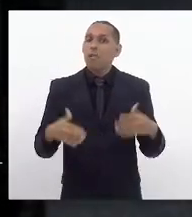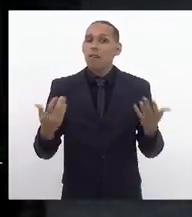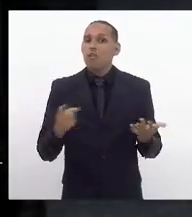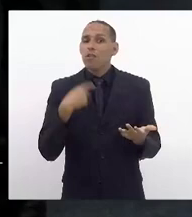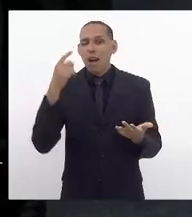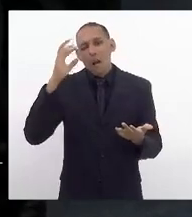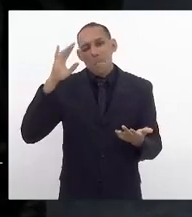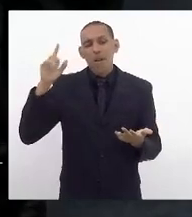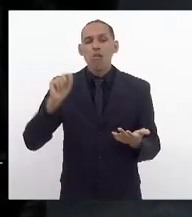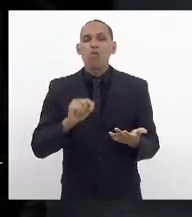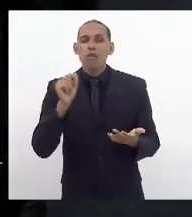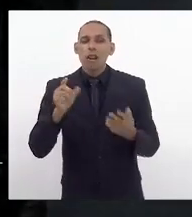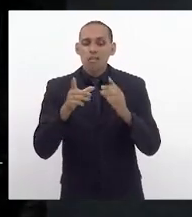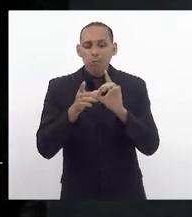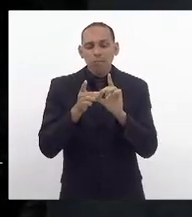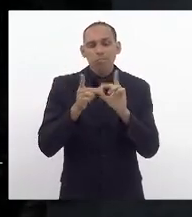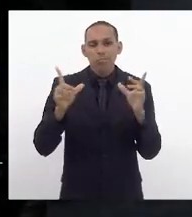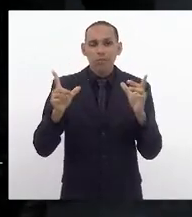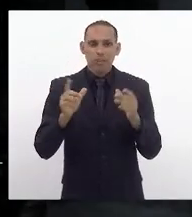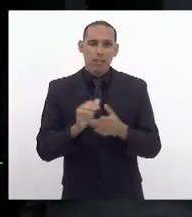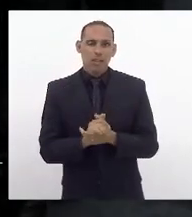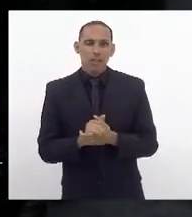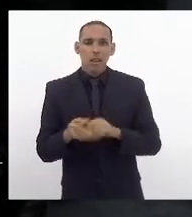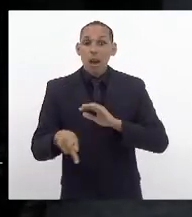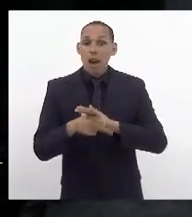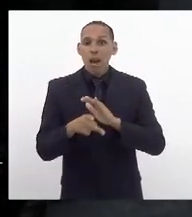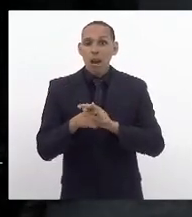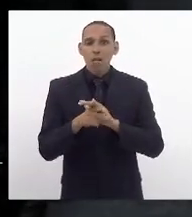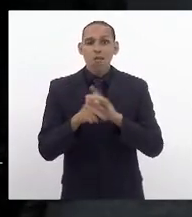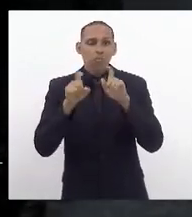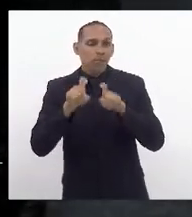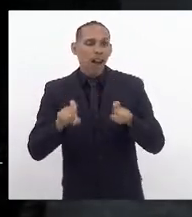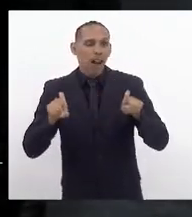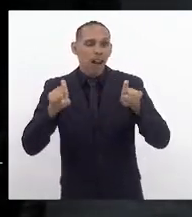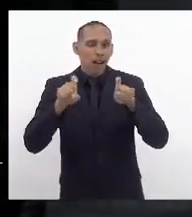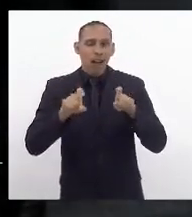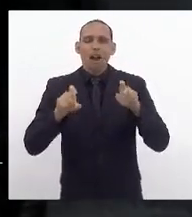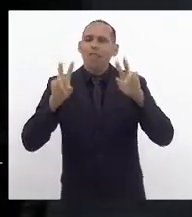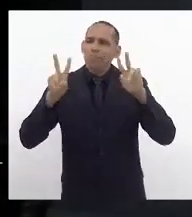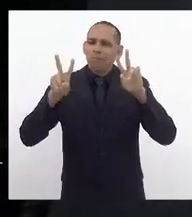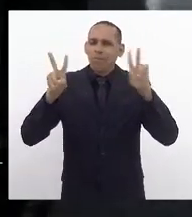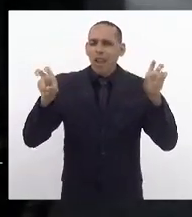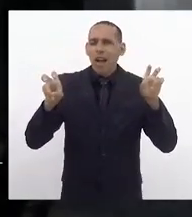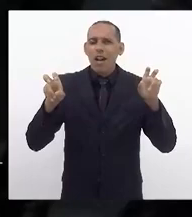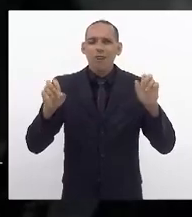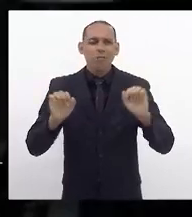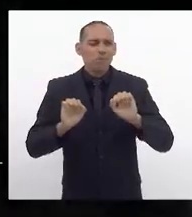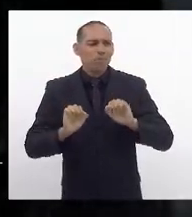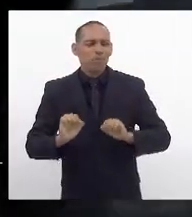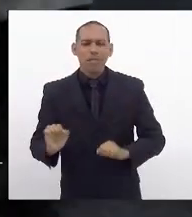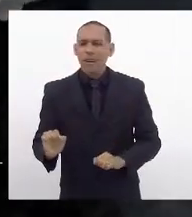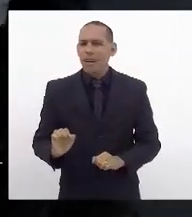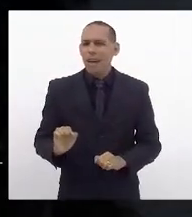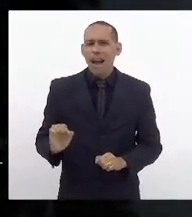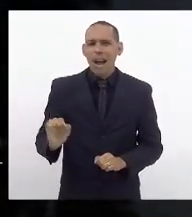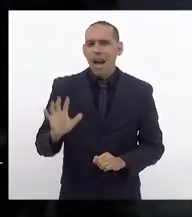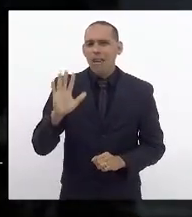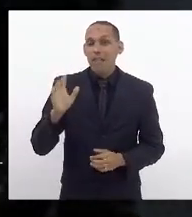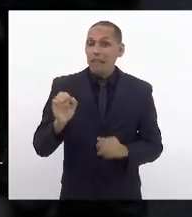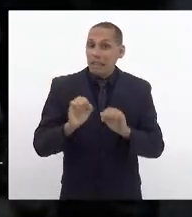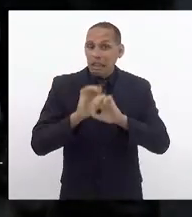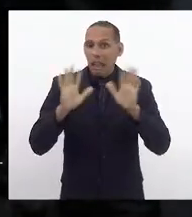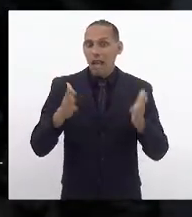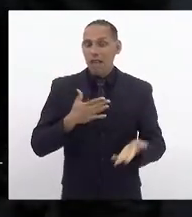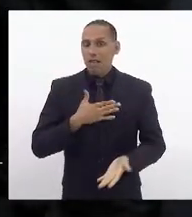na democracia da informática. E esse tema ficou muito caro para mim, que sou do